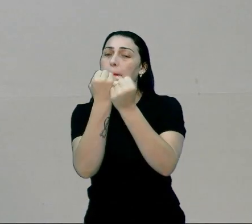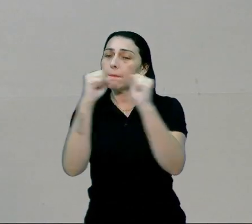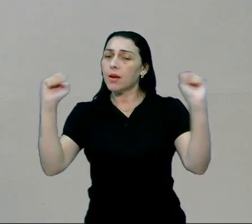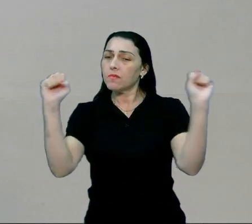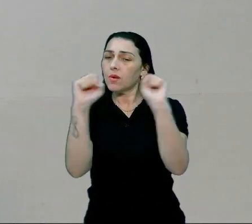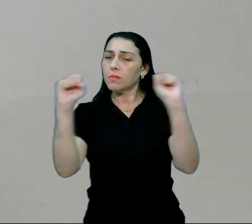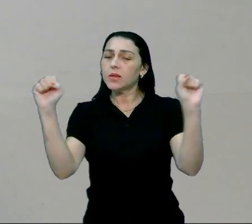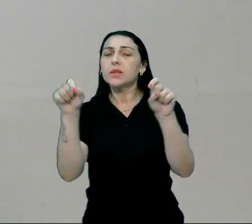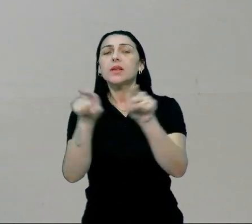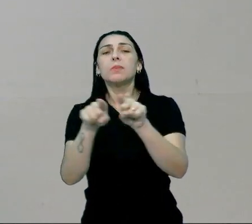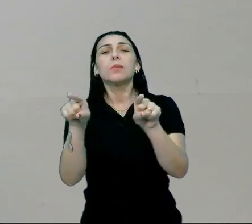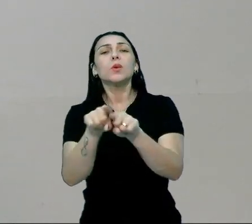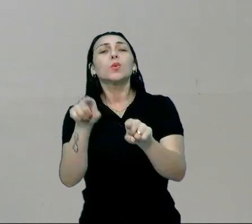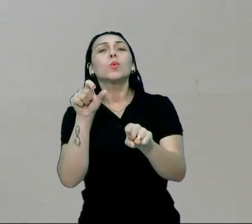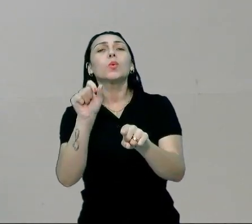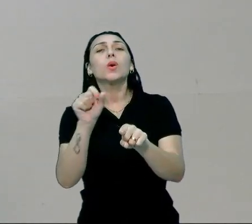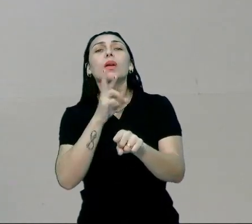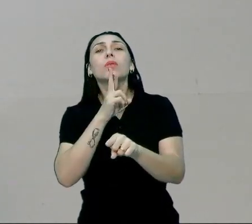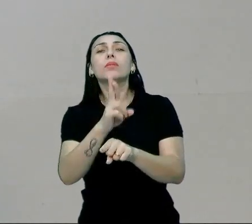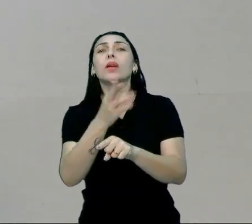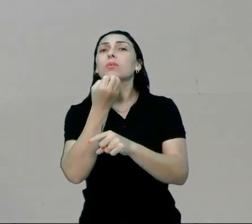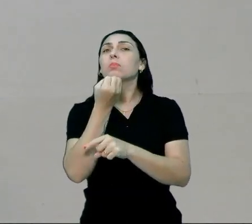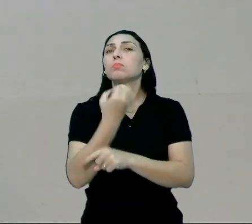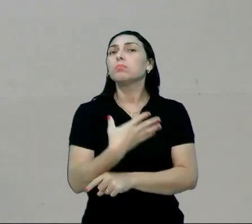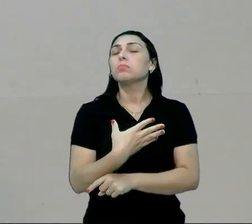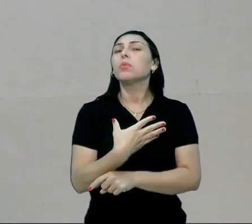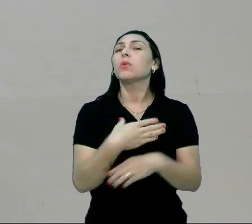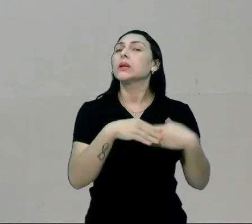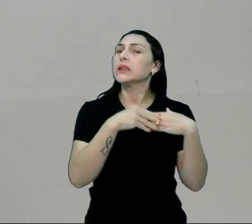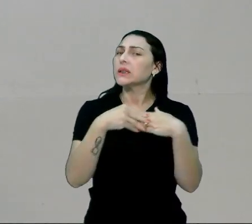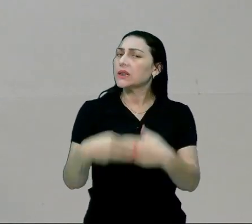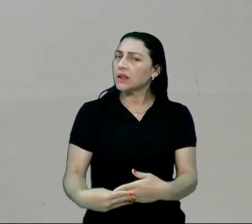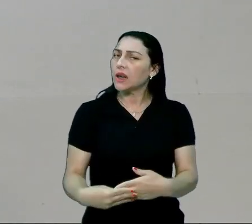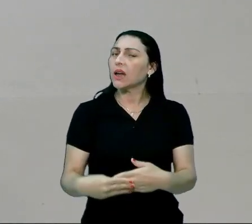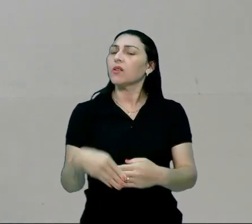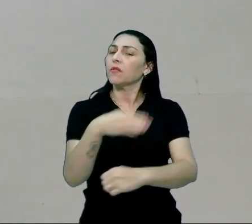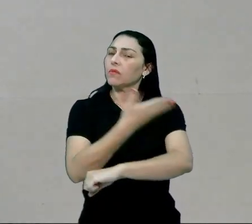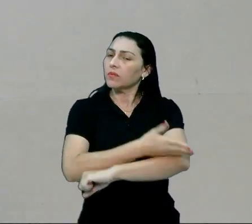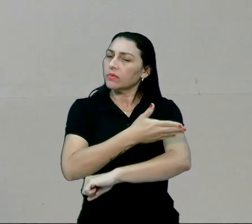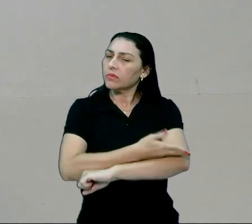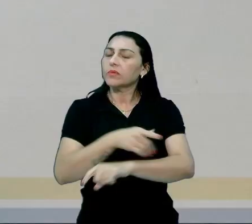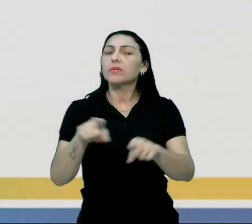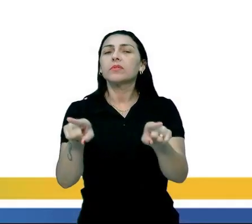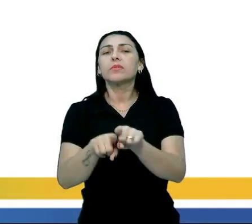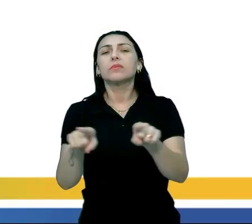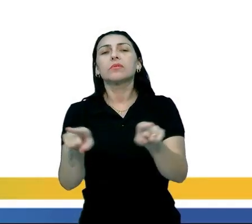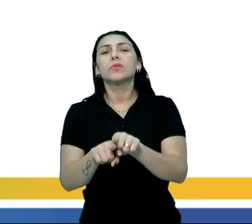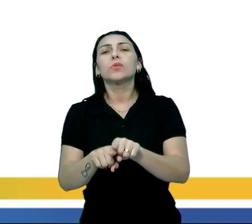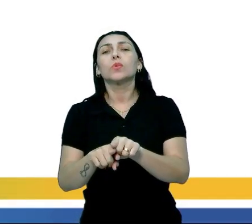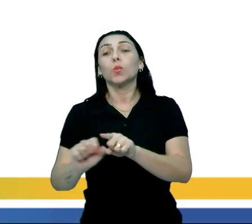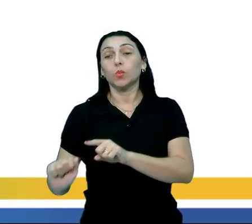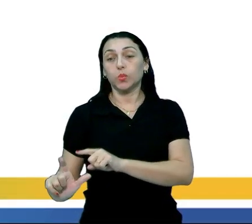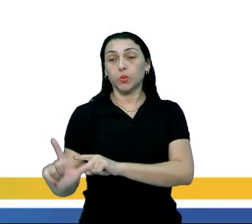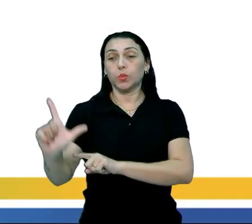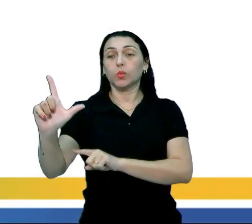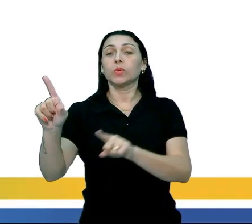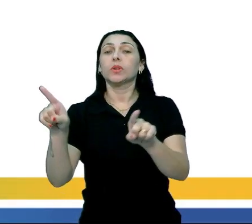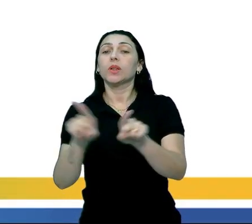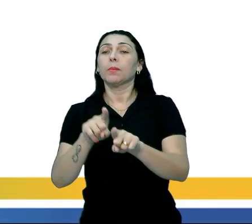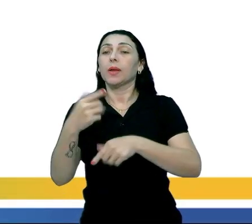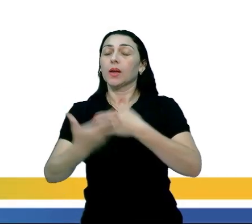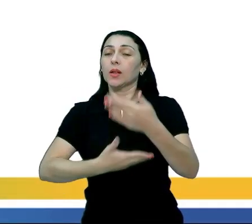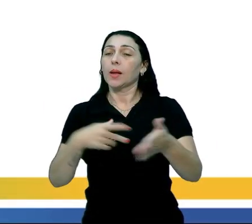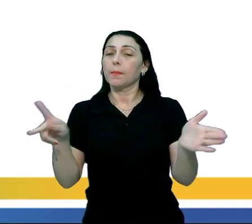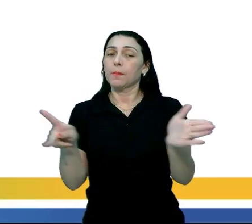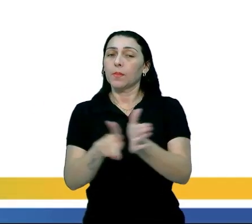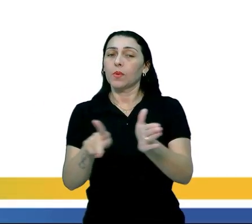né? Performance de quê? Rendimento. Rendimento o quê? Rendimento na execução e rendimento no quê? No lucro. Lucro que está relacionado